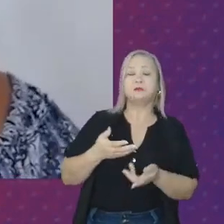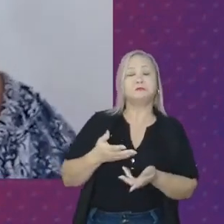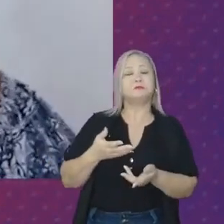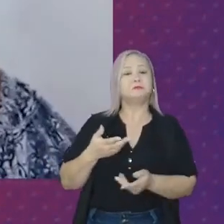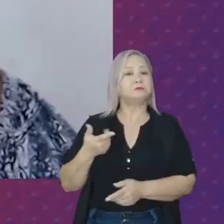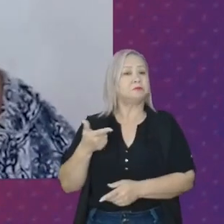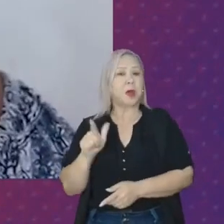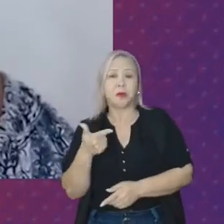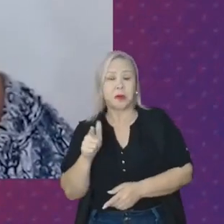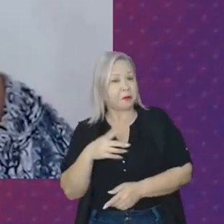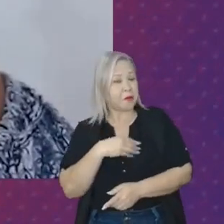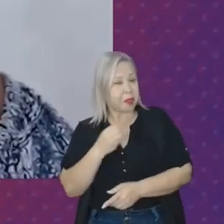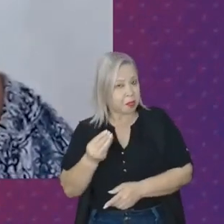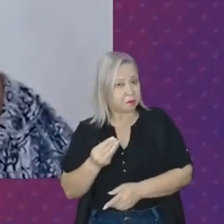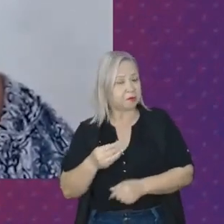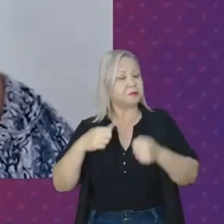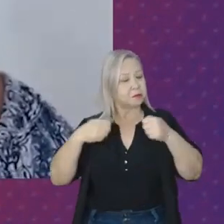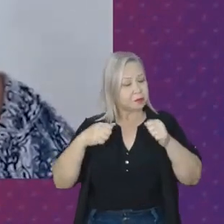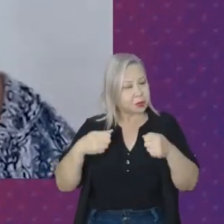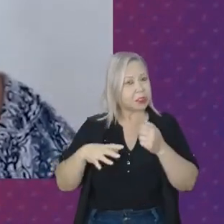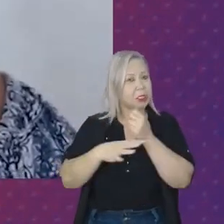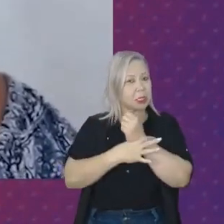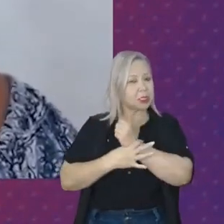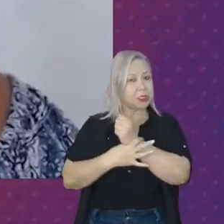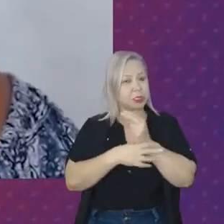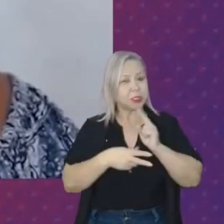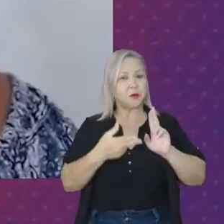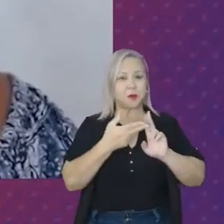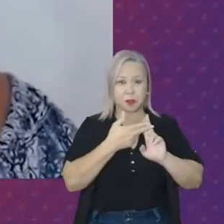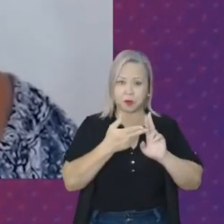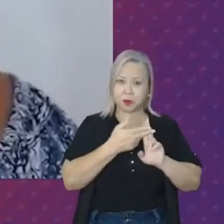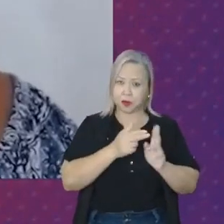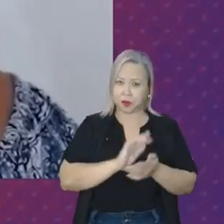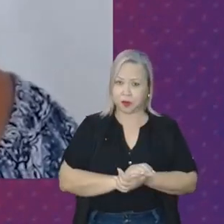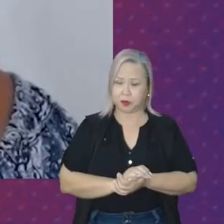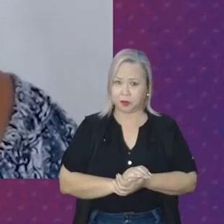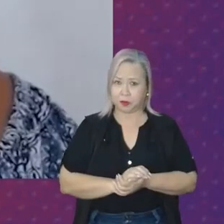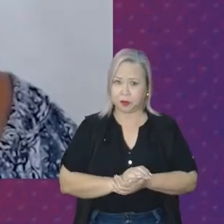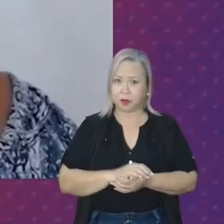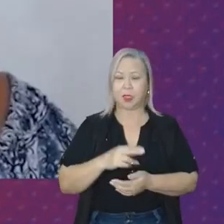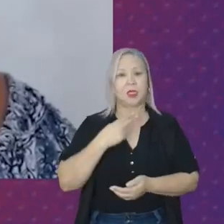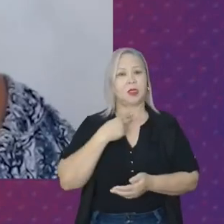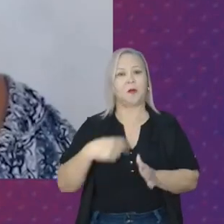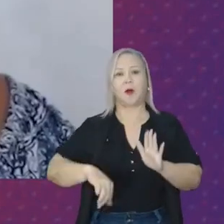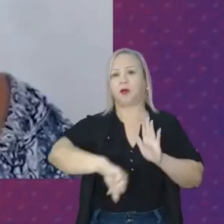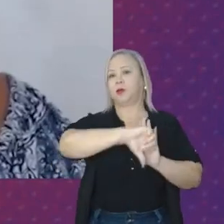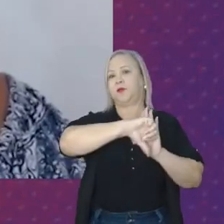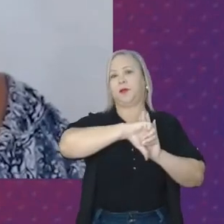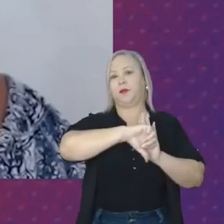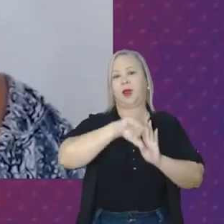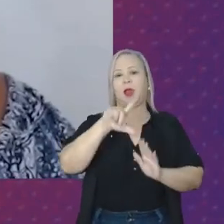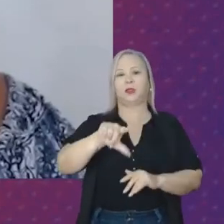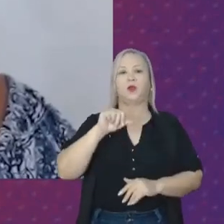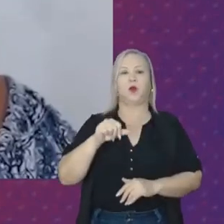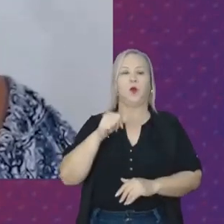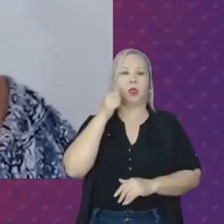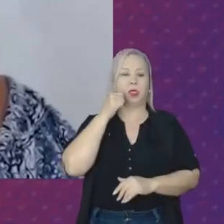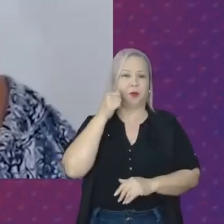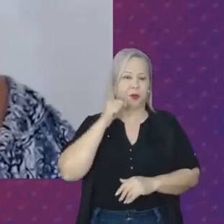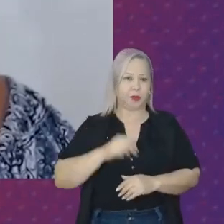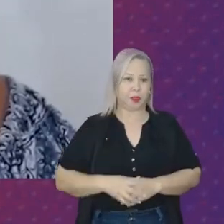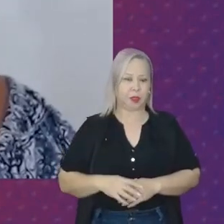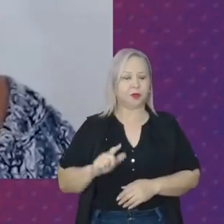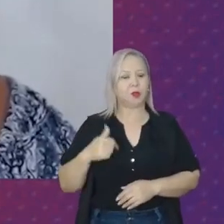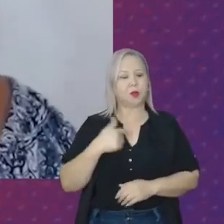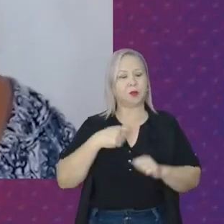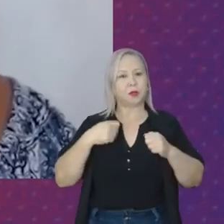e que isso tem que ser garantido pela saúde pública sem criminalização da escolha da mulher. A gente